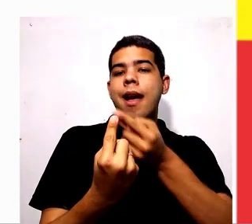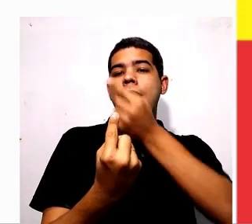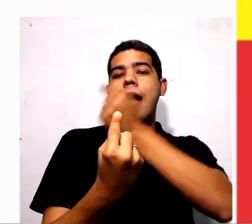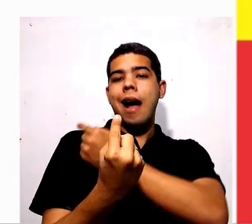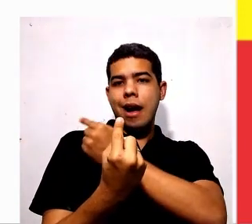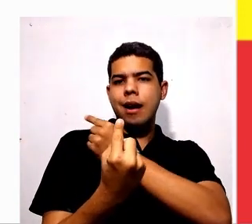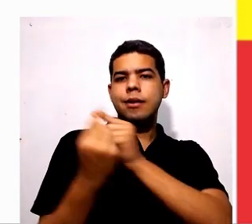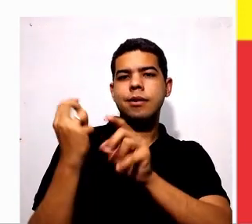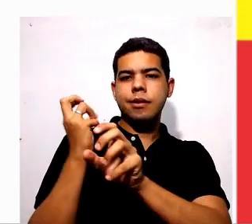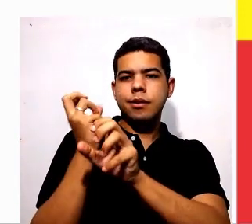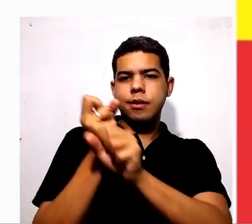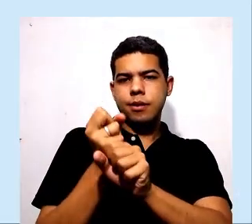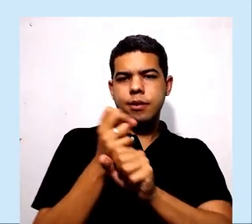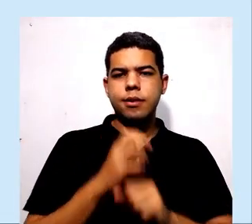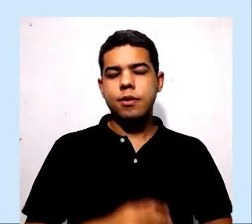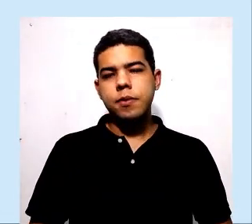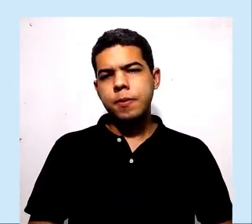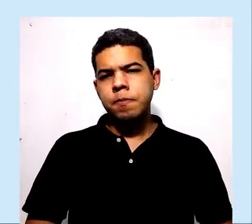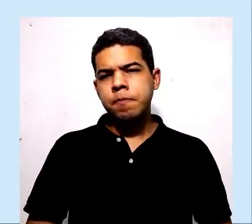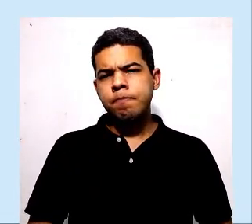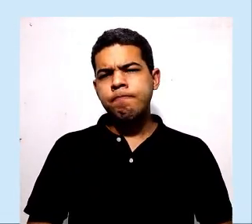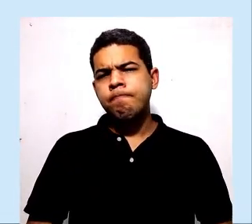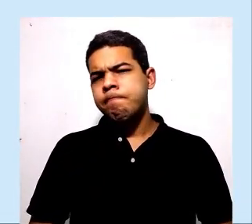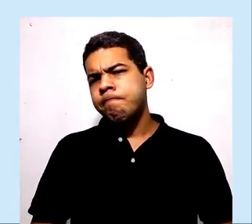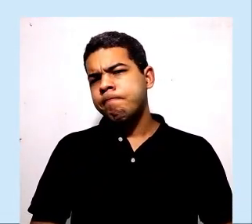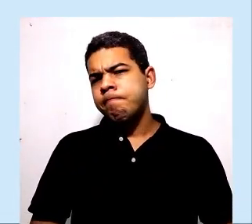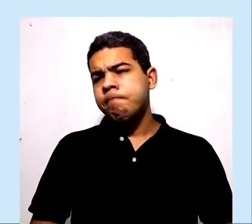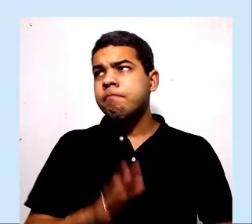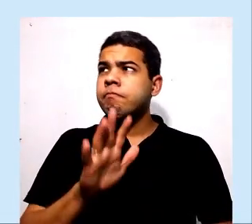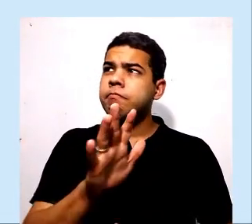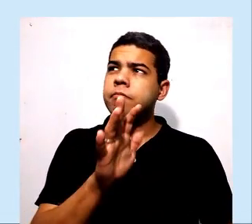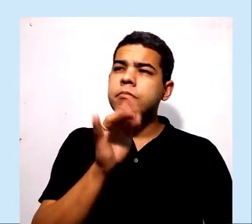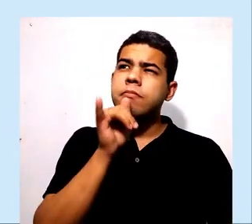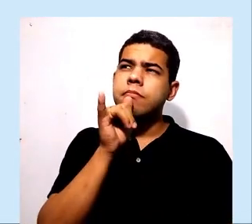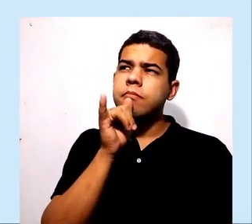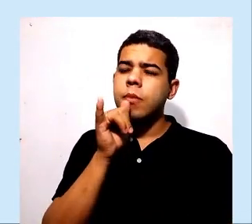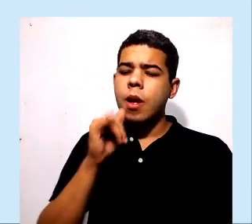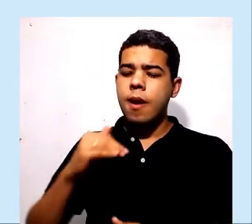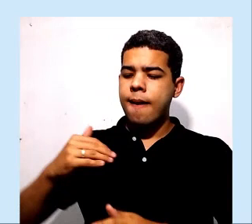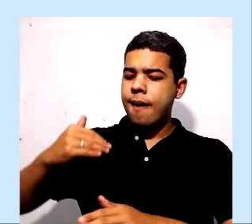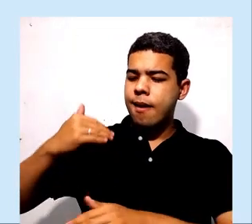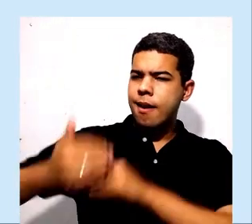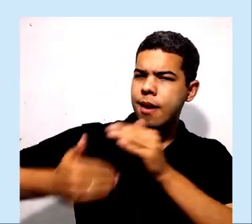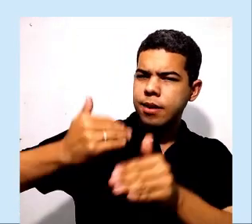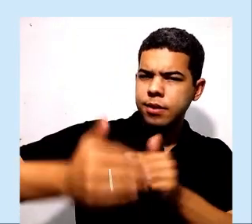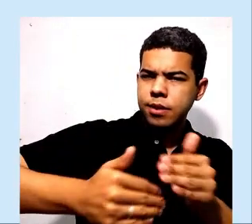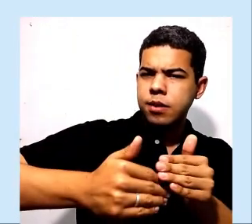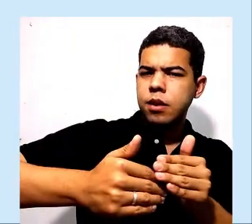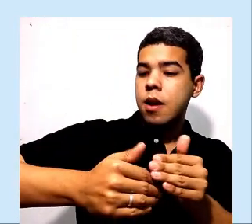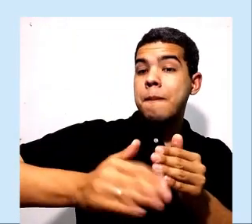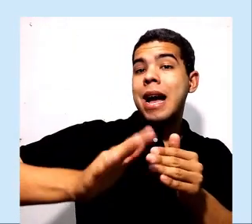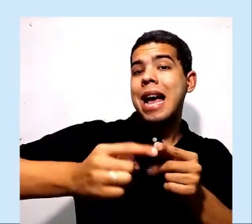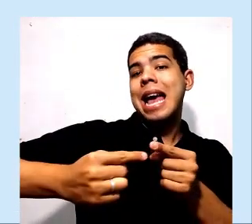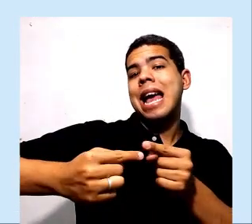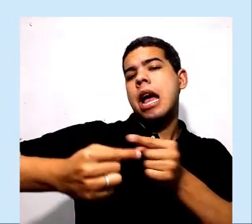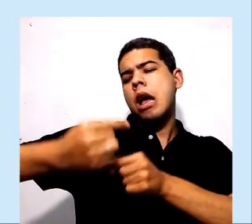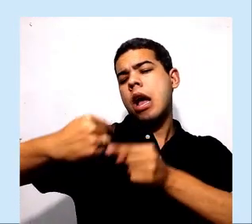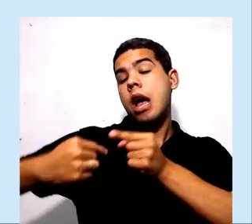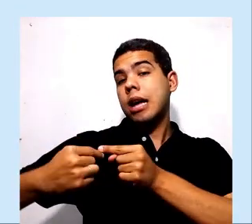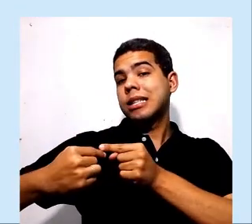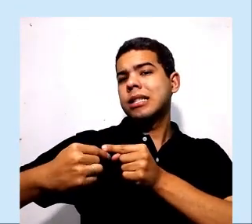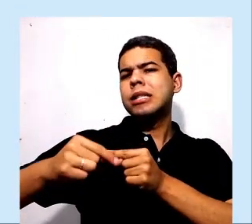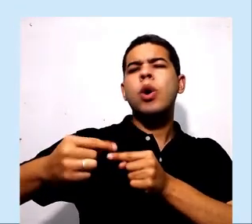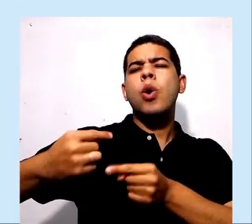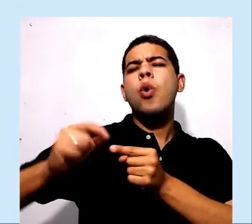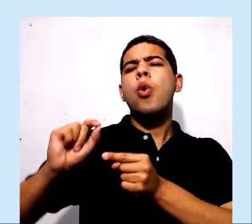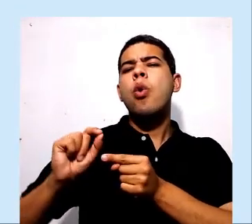termos antecessores. Voltando aqui. Veja, então, sequência recursiva.